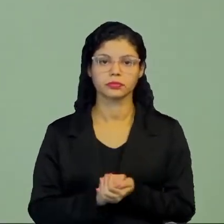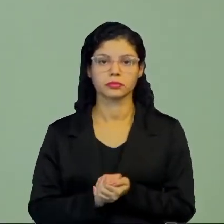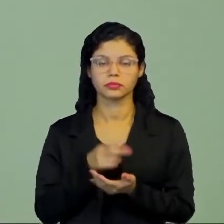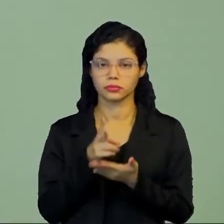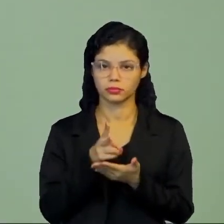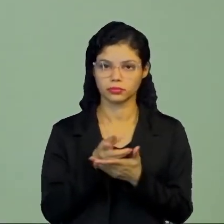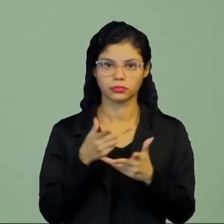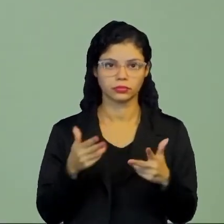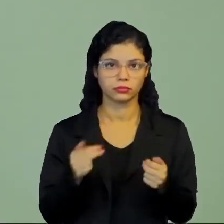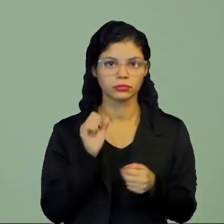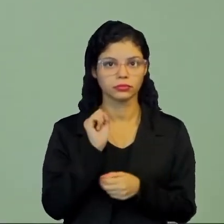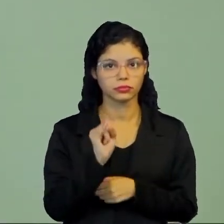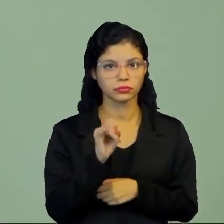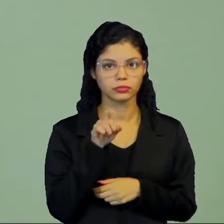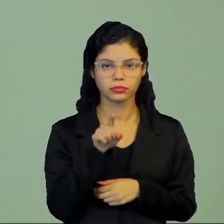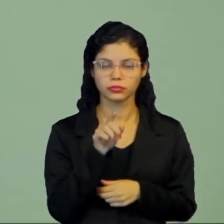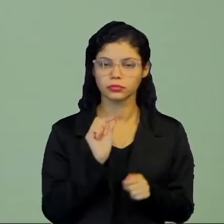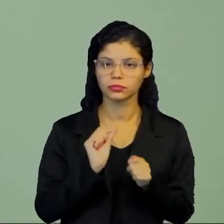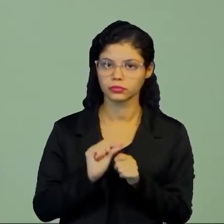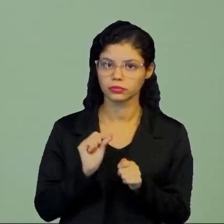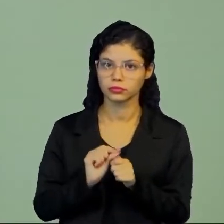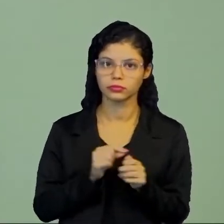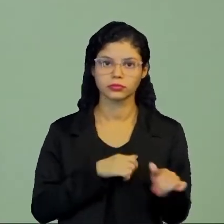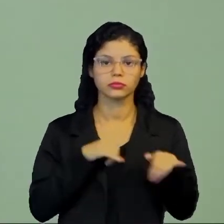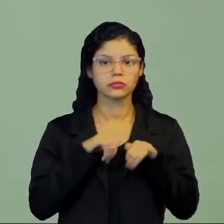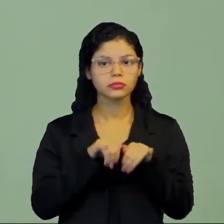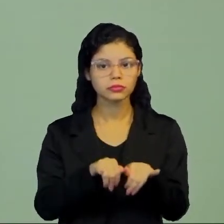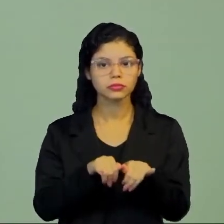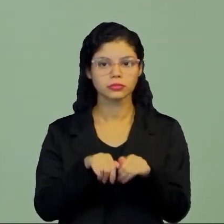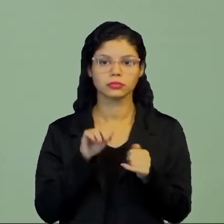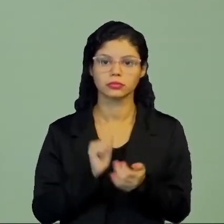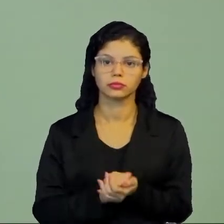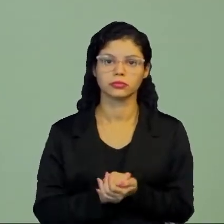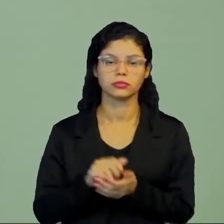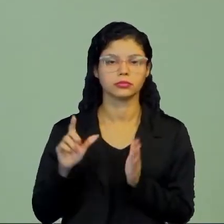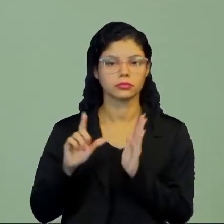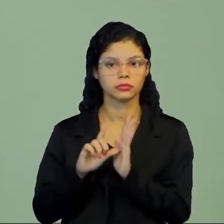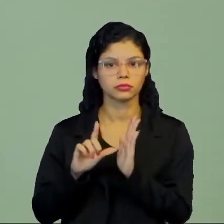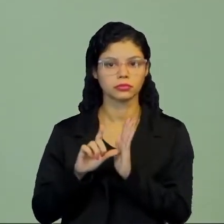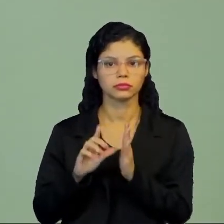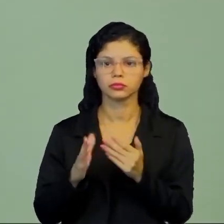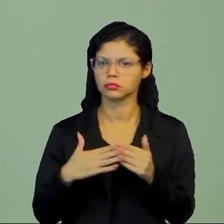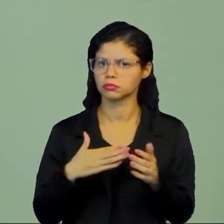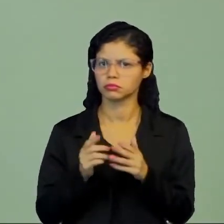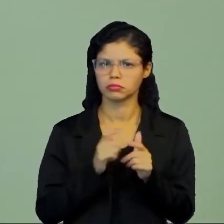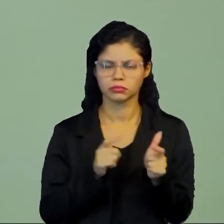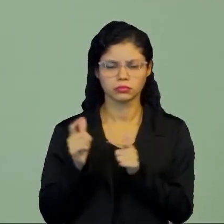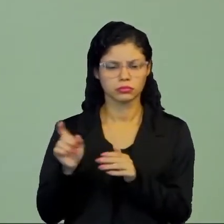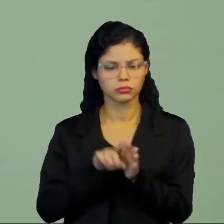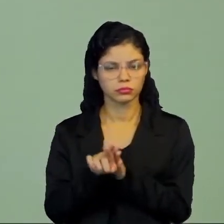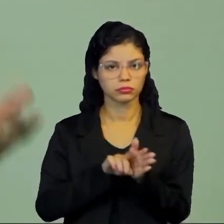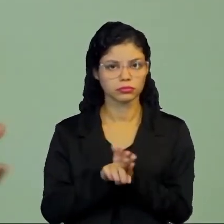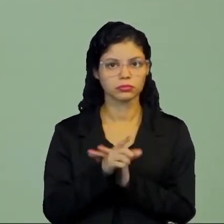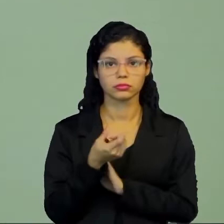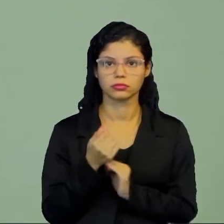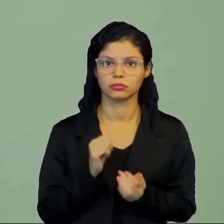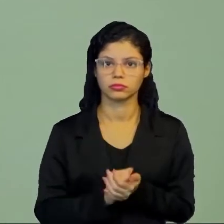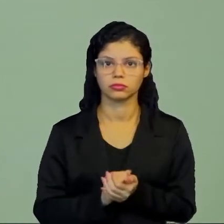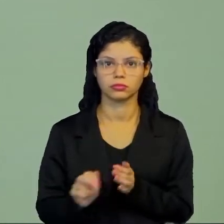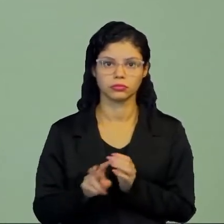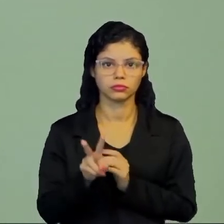É a mesma coisa como se você fosse a um mercado, a uma loja, qualquer coisa, e pesquisasse